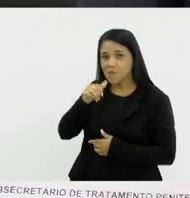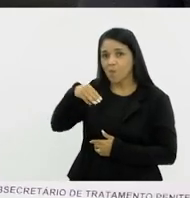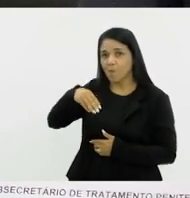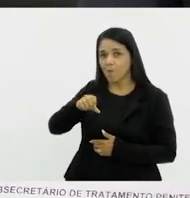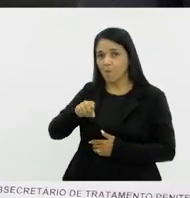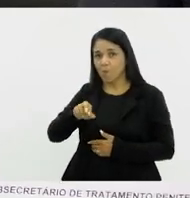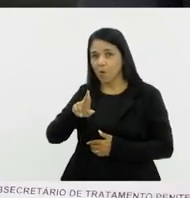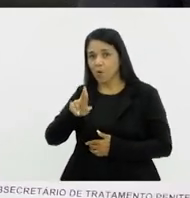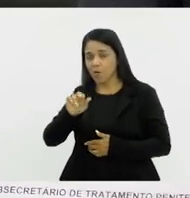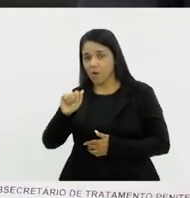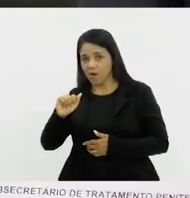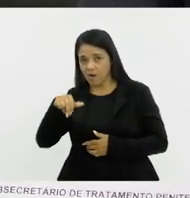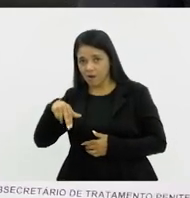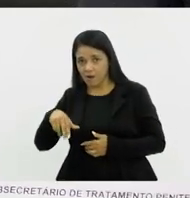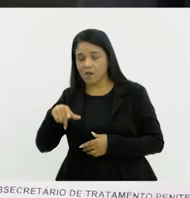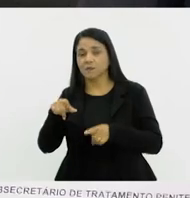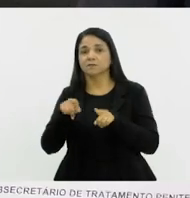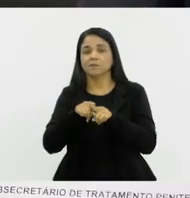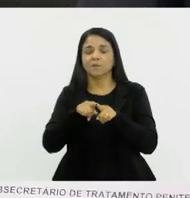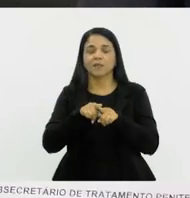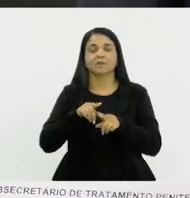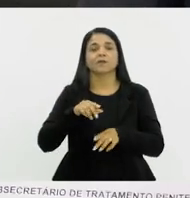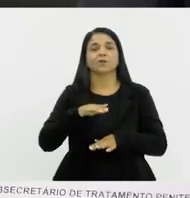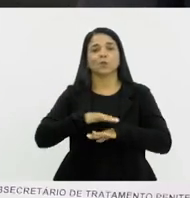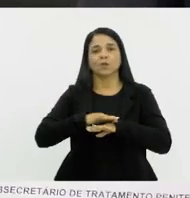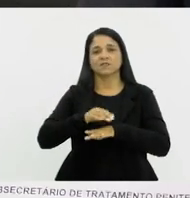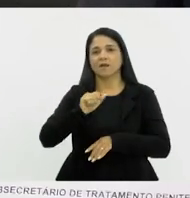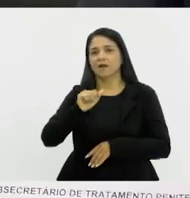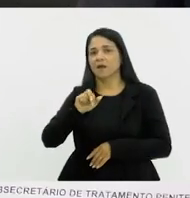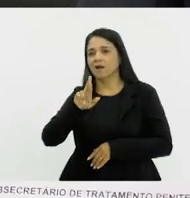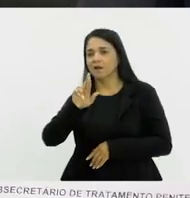da Hanseníase, que também tem a mesma preocupação